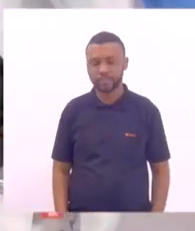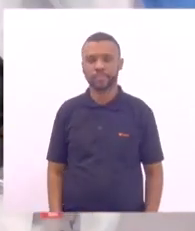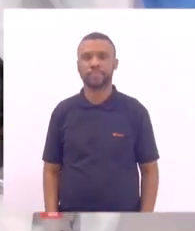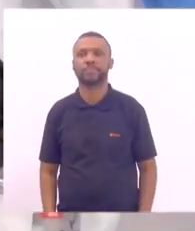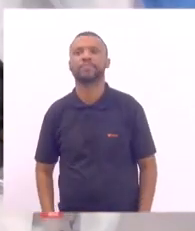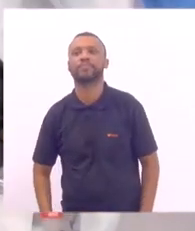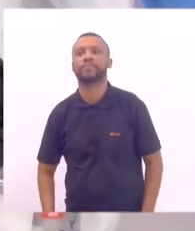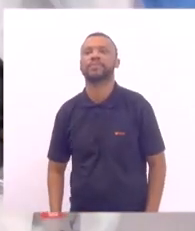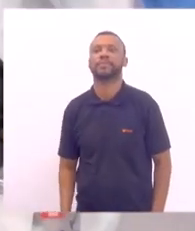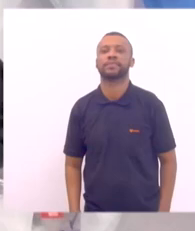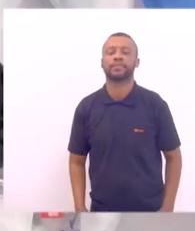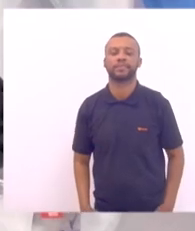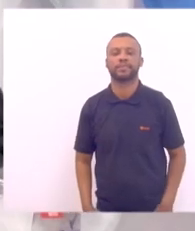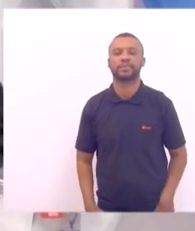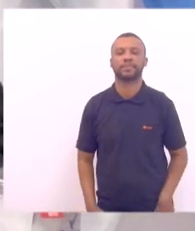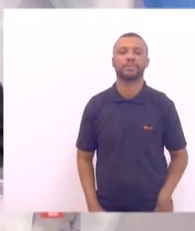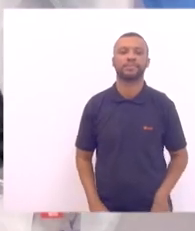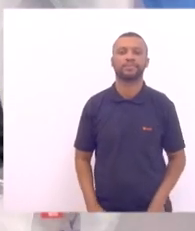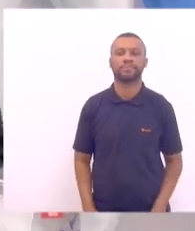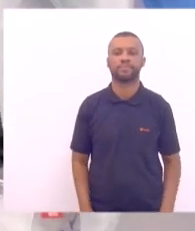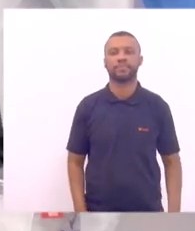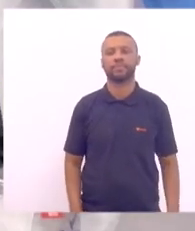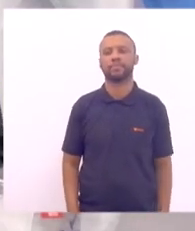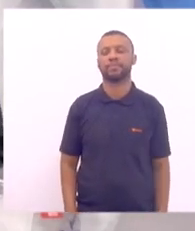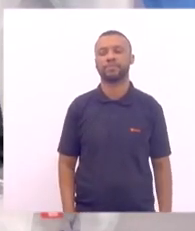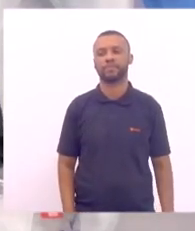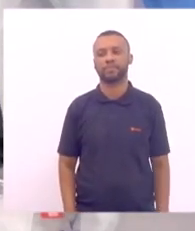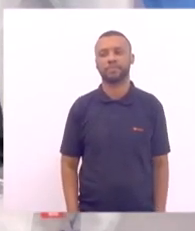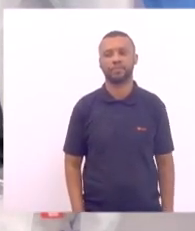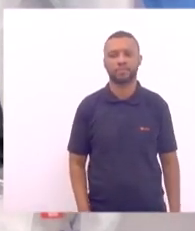cultural do Quilombo, Fazenda Benedito, Zeidan.